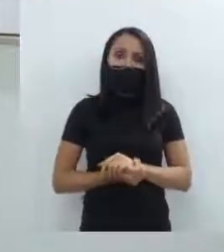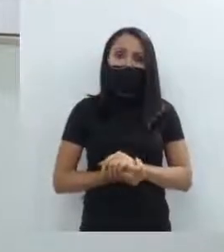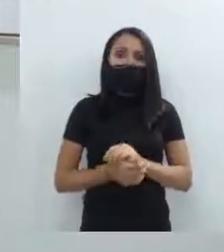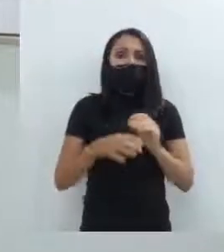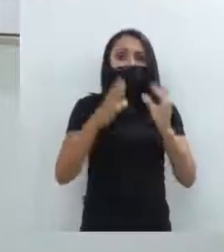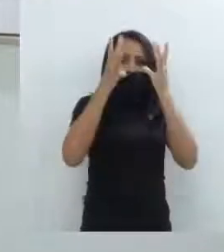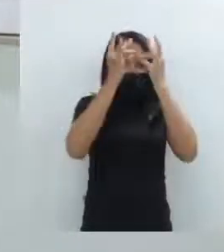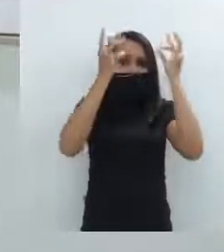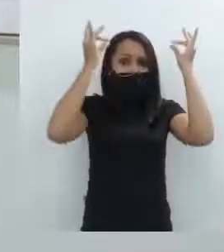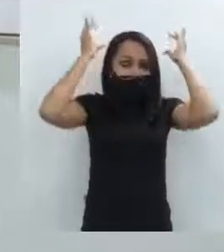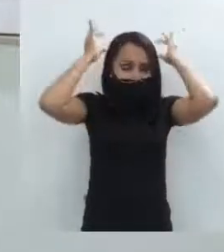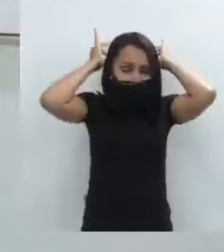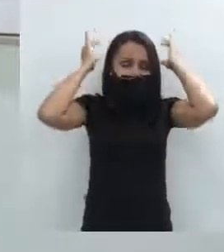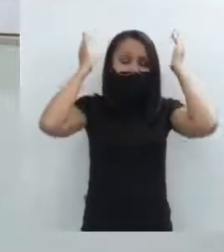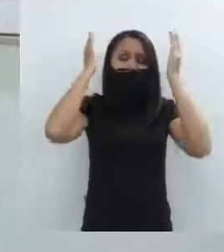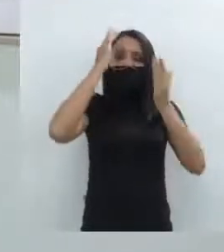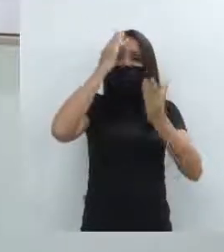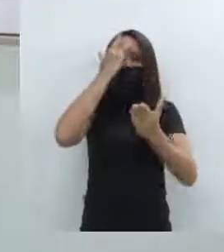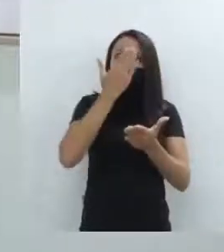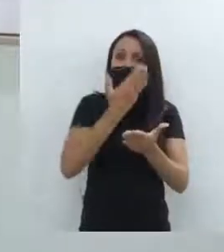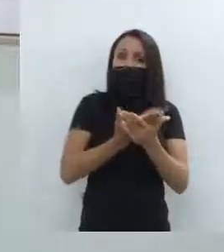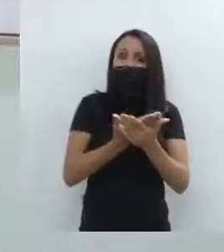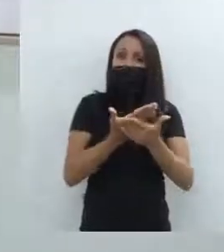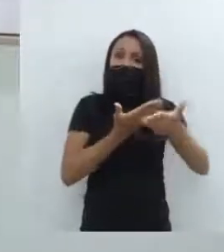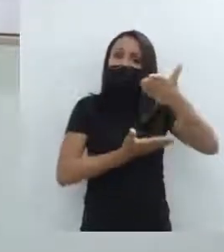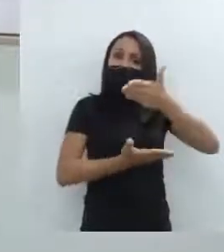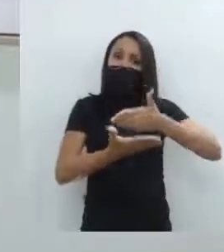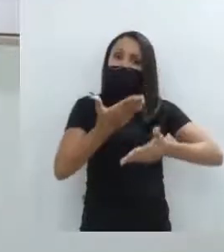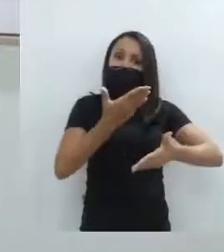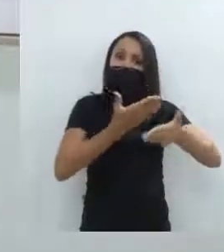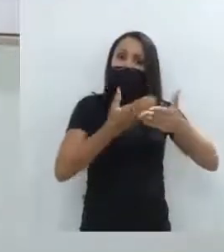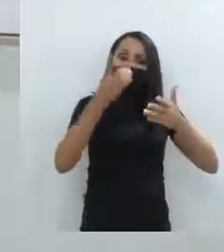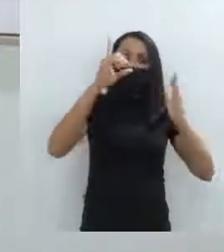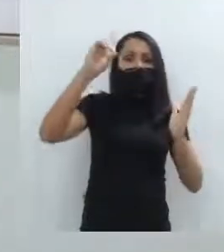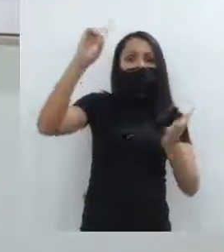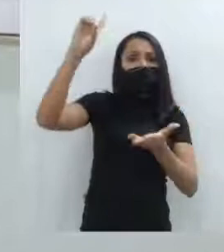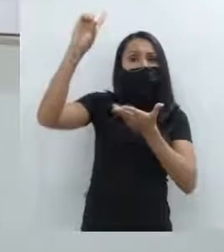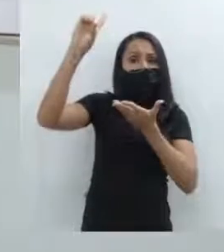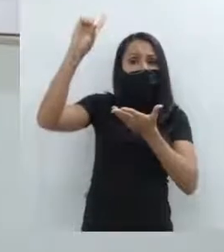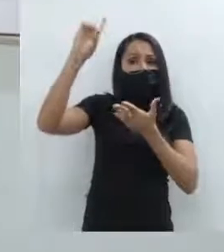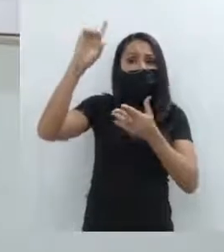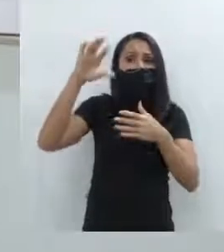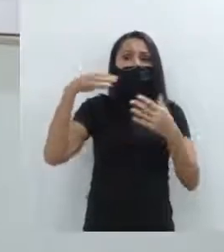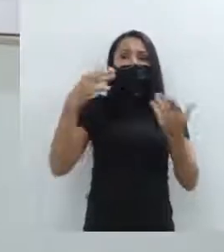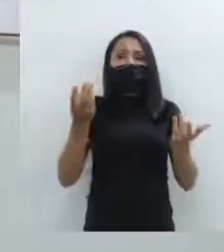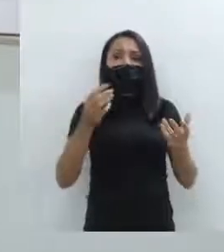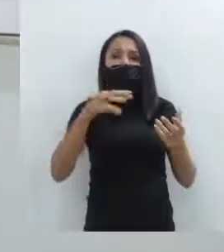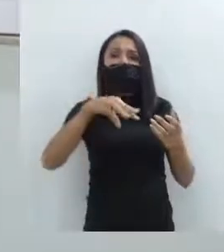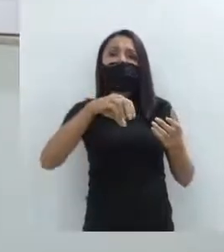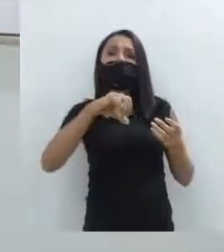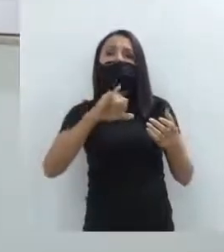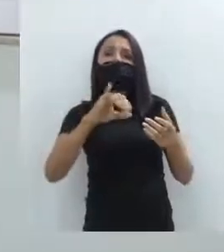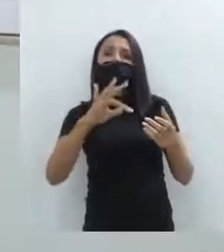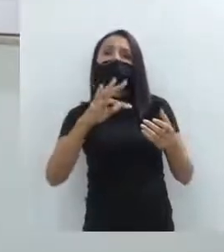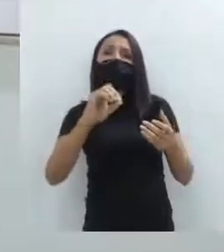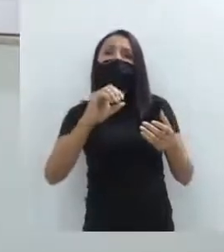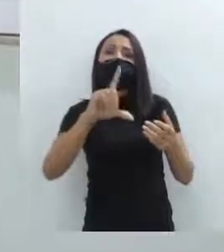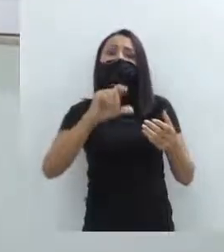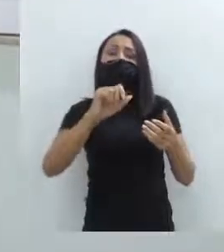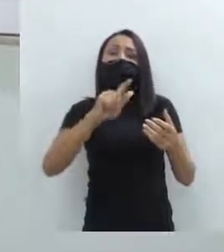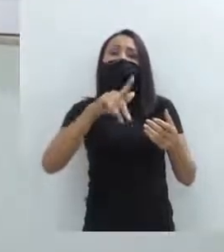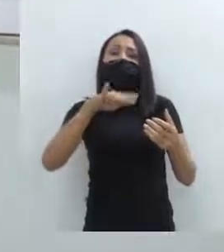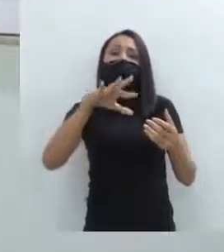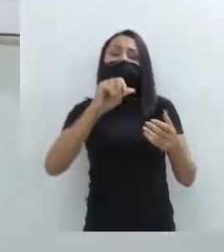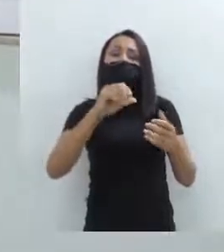gregos acreditavam em relação aos seus deuses, é tanto que hoje fala-se muito da mitologia grega. Olha, apareceu